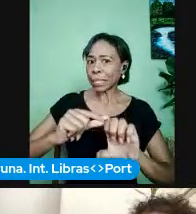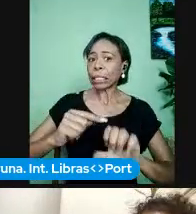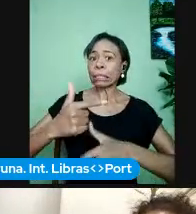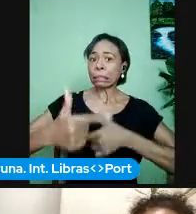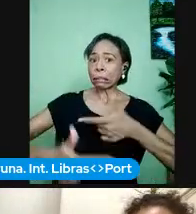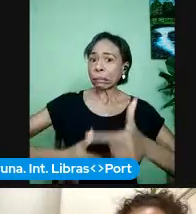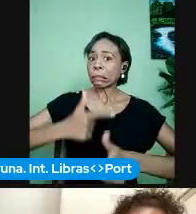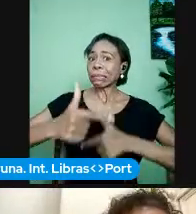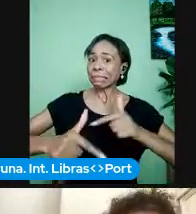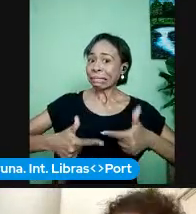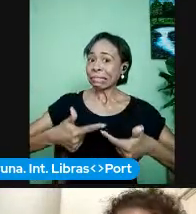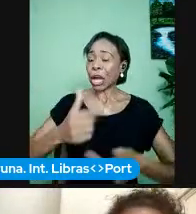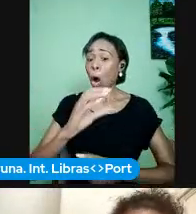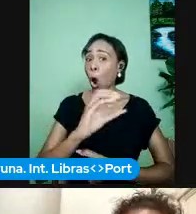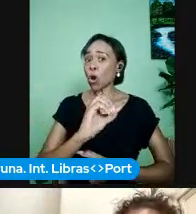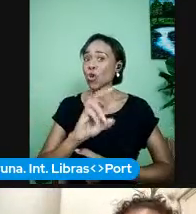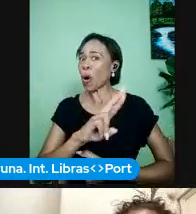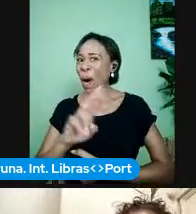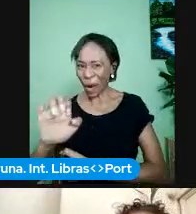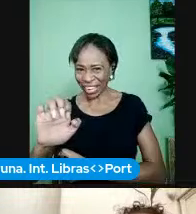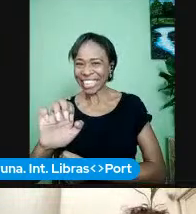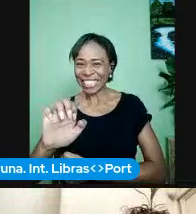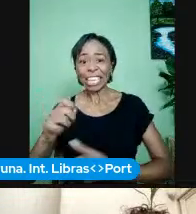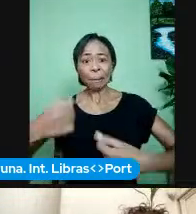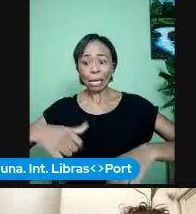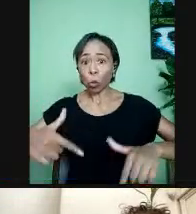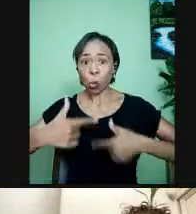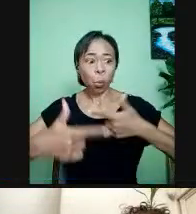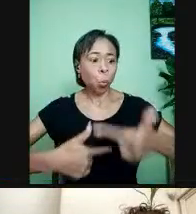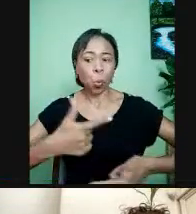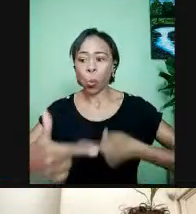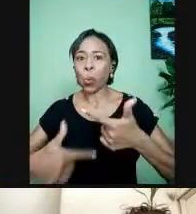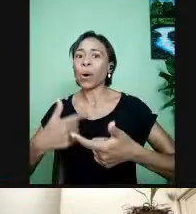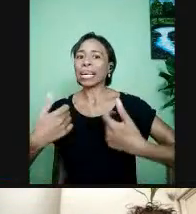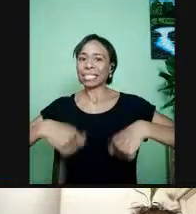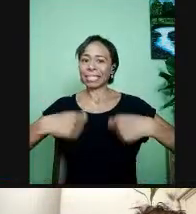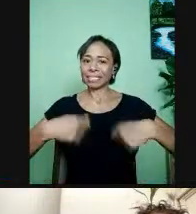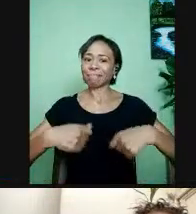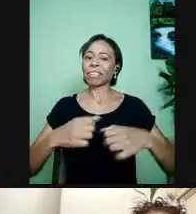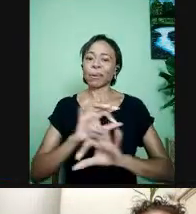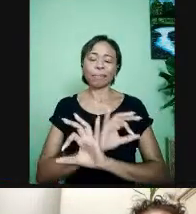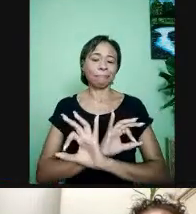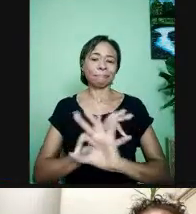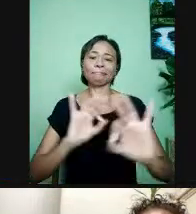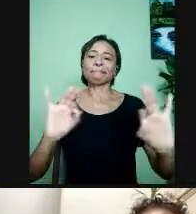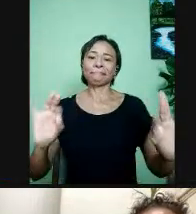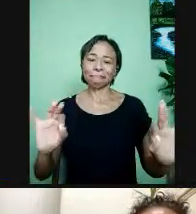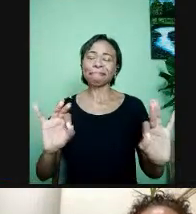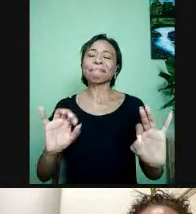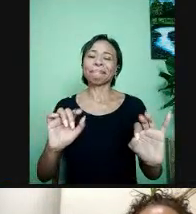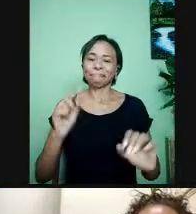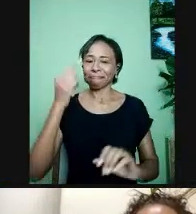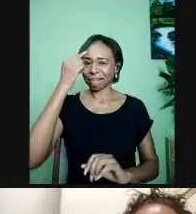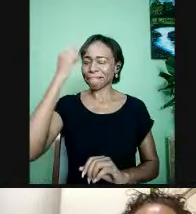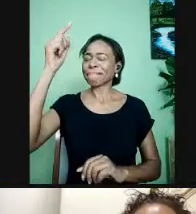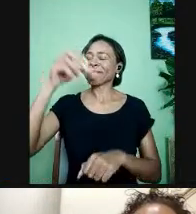os meninos falam muito, bom, tem que ter um corre aí, e eu acho que foi uma ótima